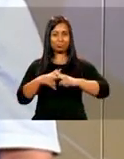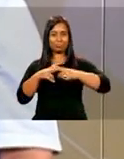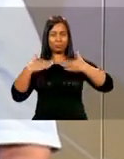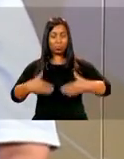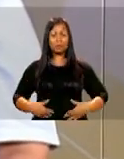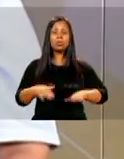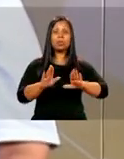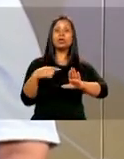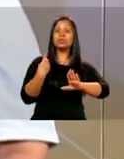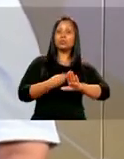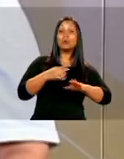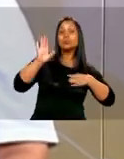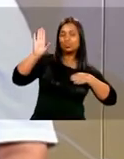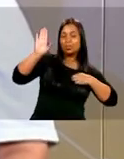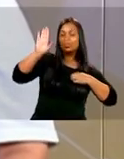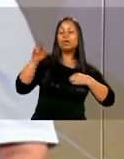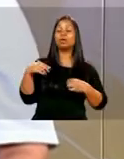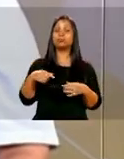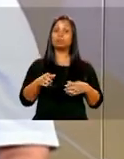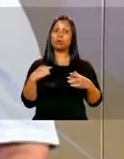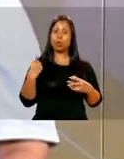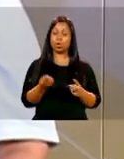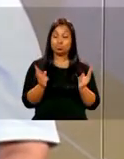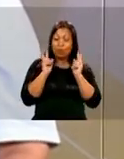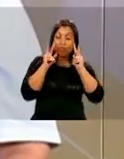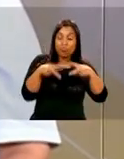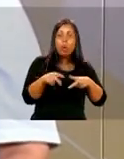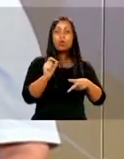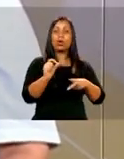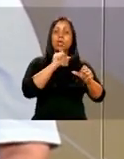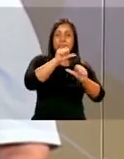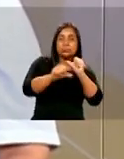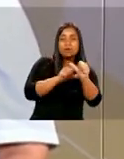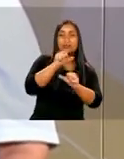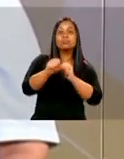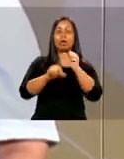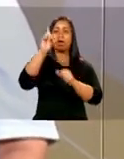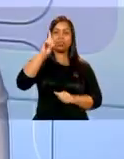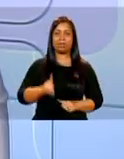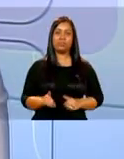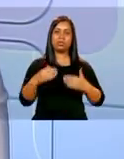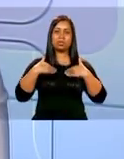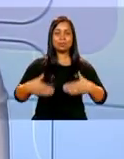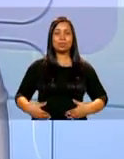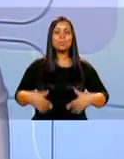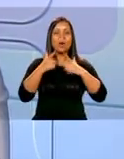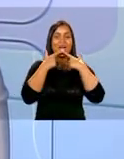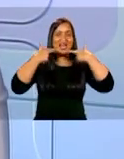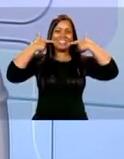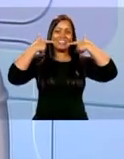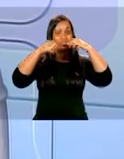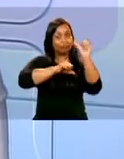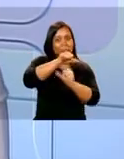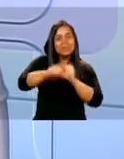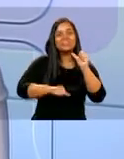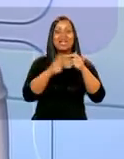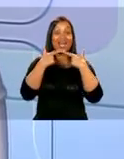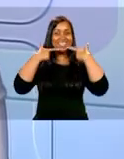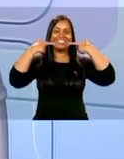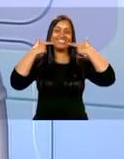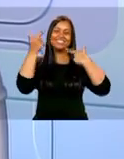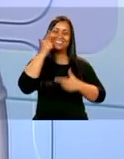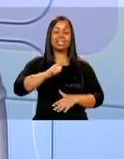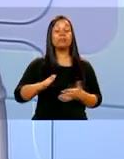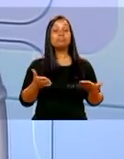nós voluntários dizemos, né, dentro do nosso olhar, que nós transformamos a deficiência física em sorrisos. Sim, e quem vai